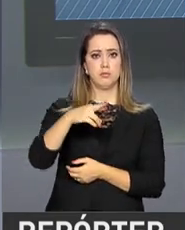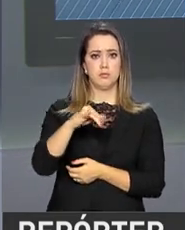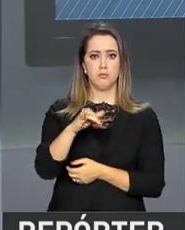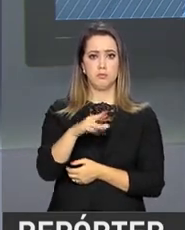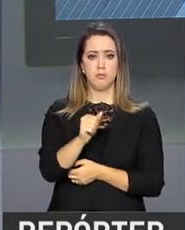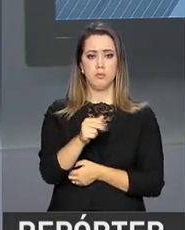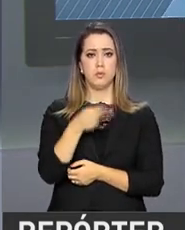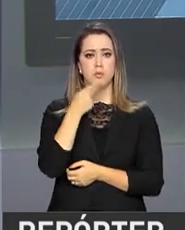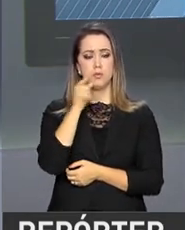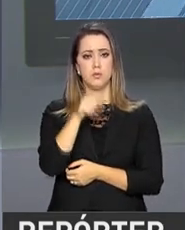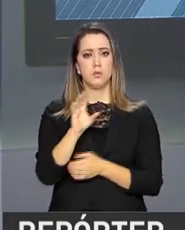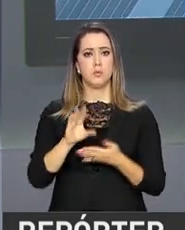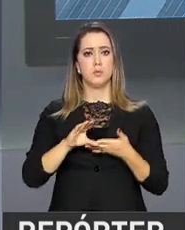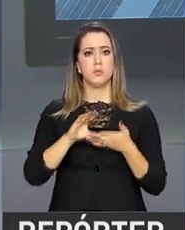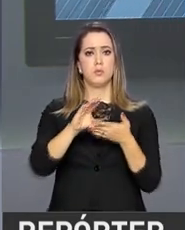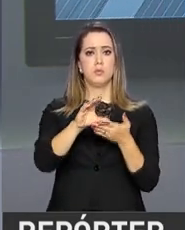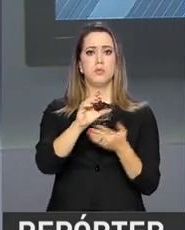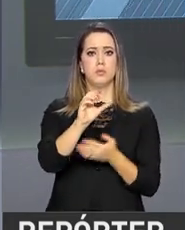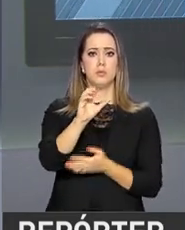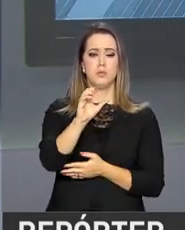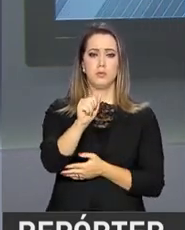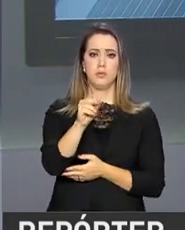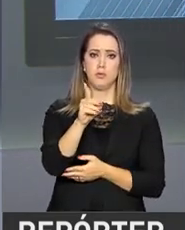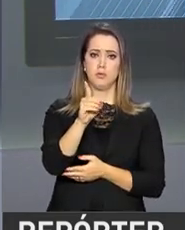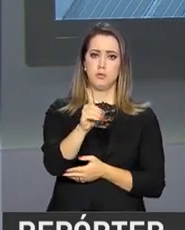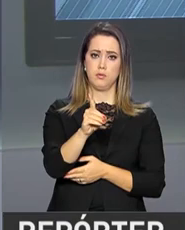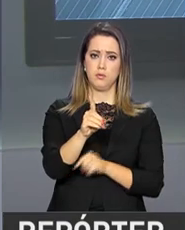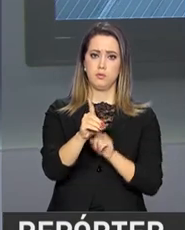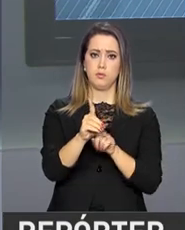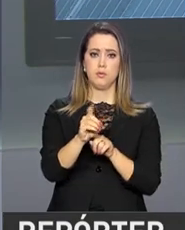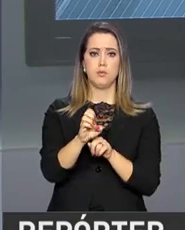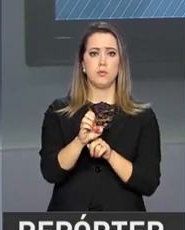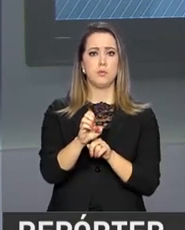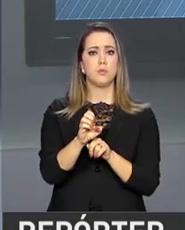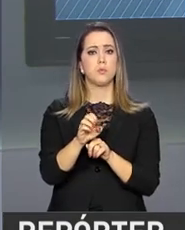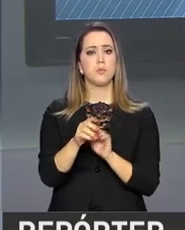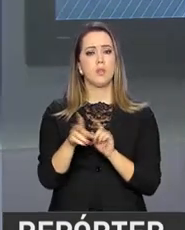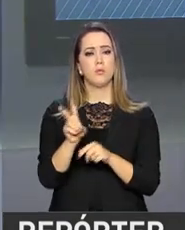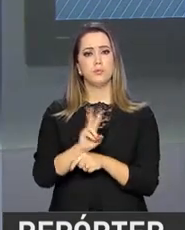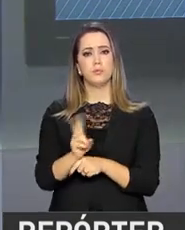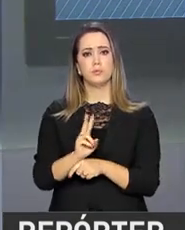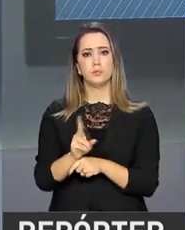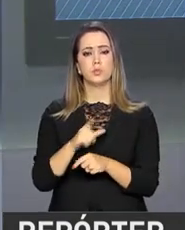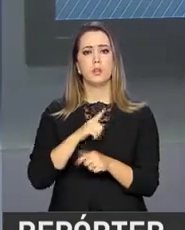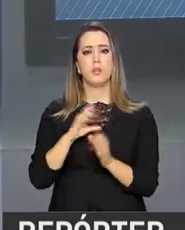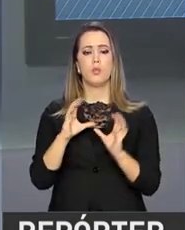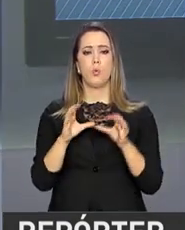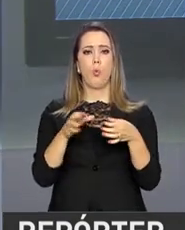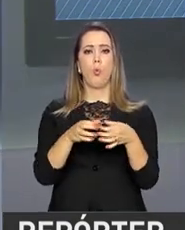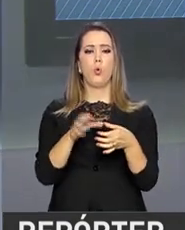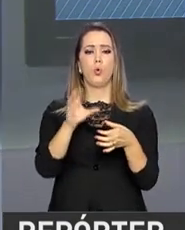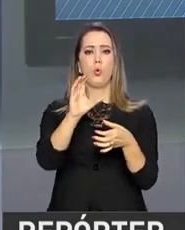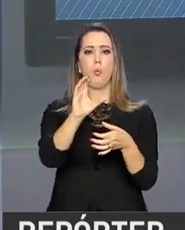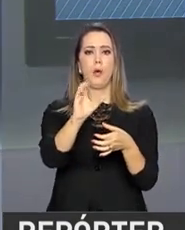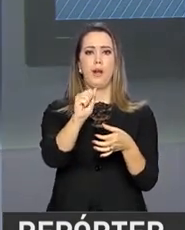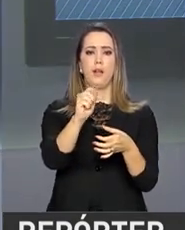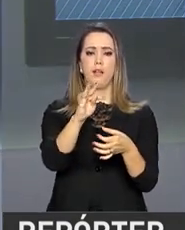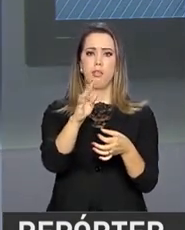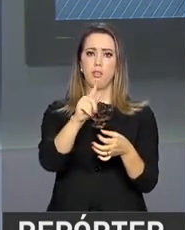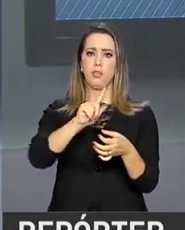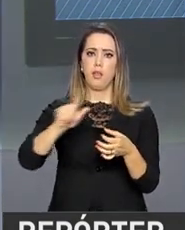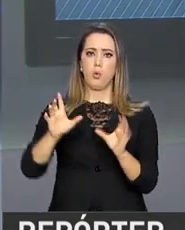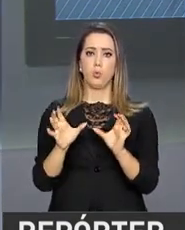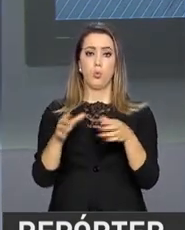pediu ao conselho administrativo de defesa econômica o cadê que apure a existência de cartel no setor de